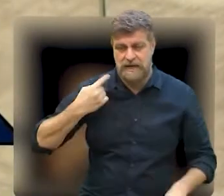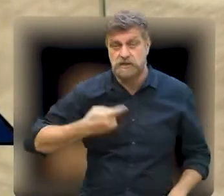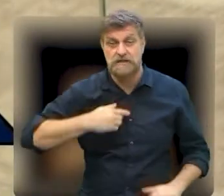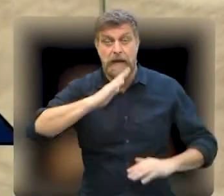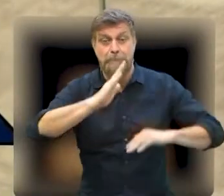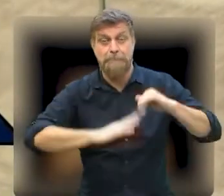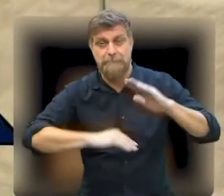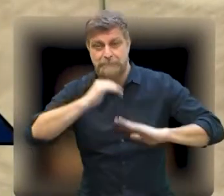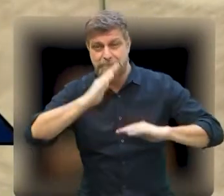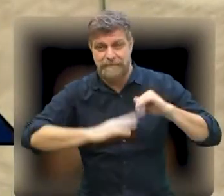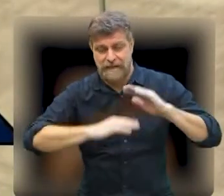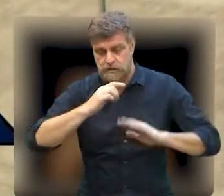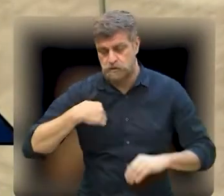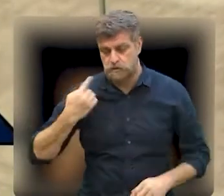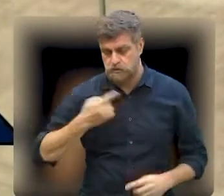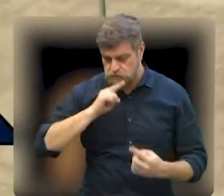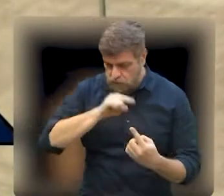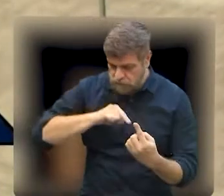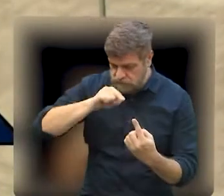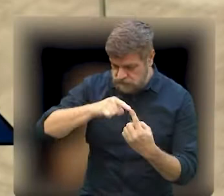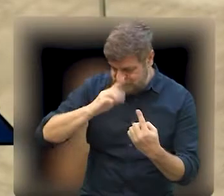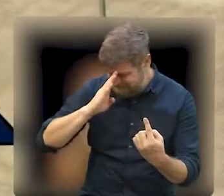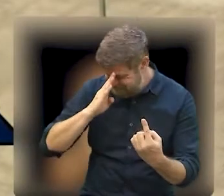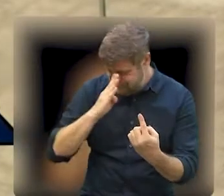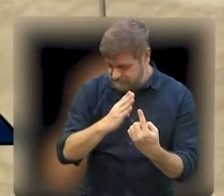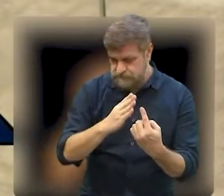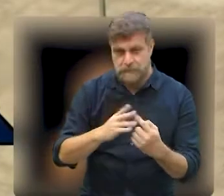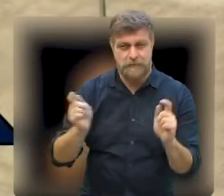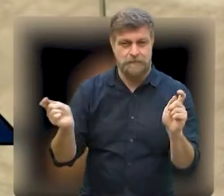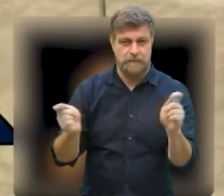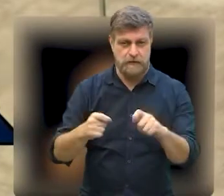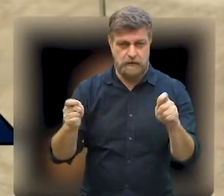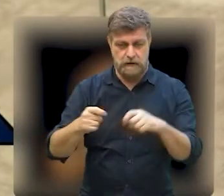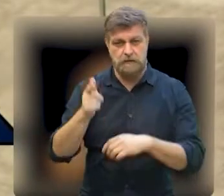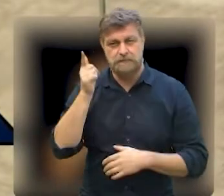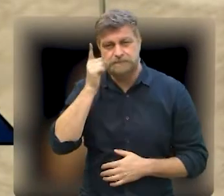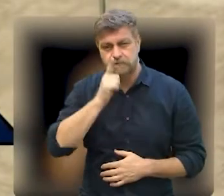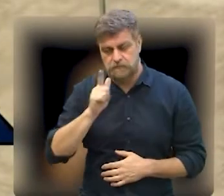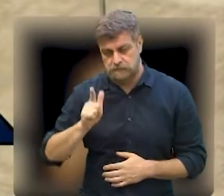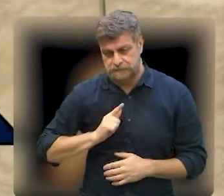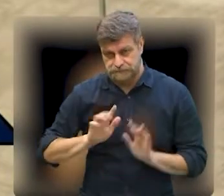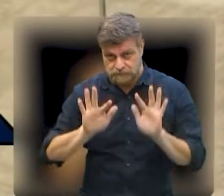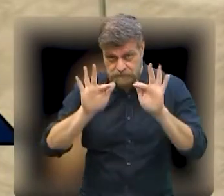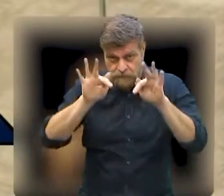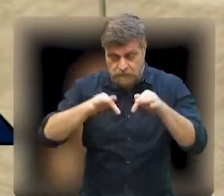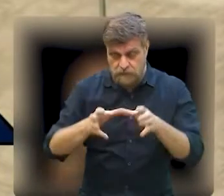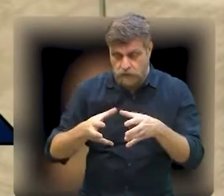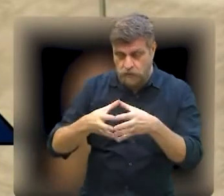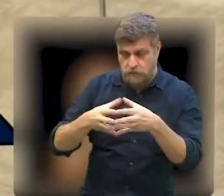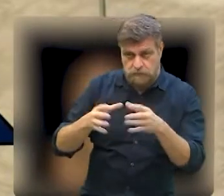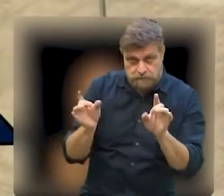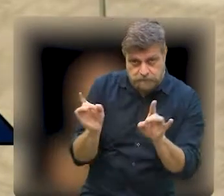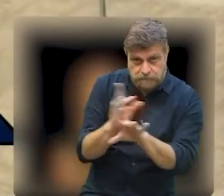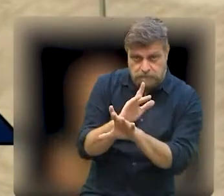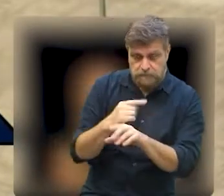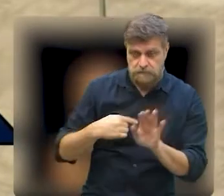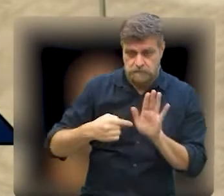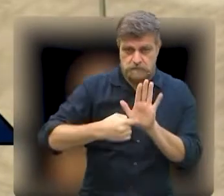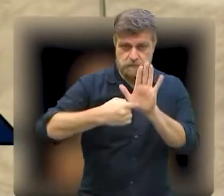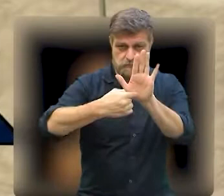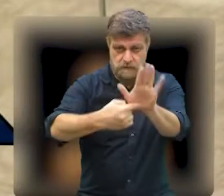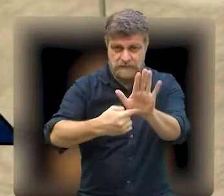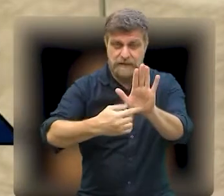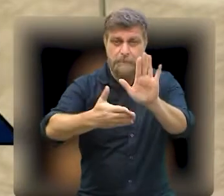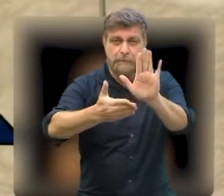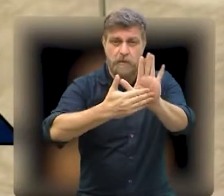ser práticos, sermos pessoas objetivas, que possam, ao final desta comissão, ser